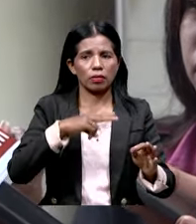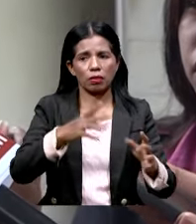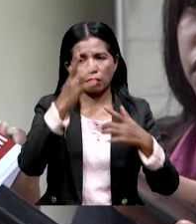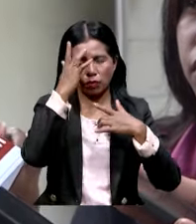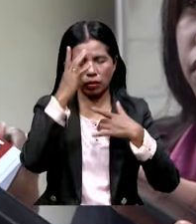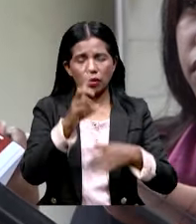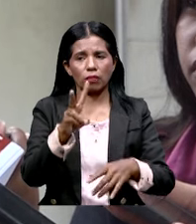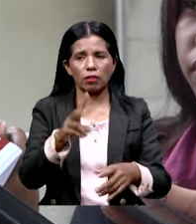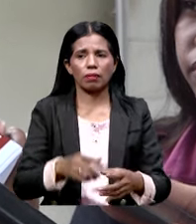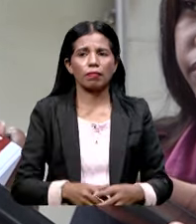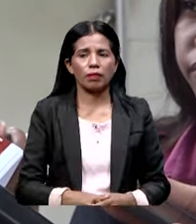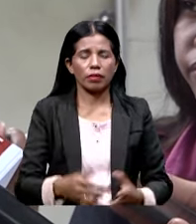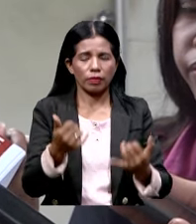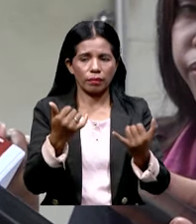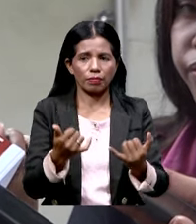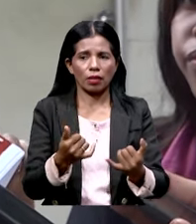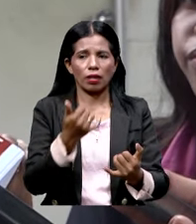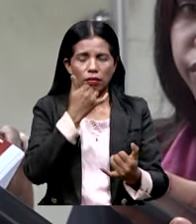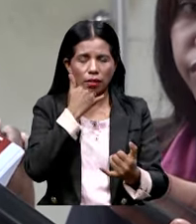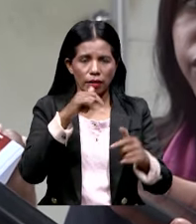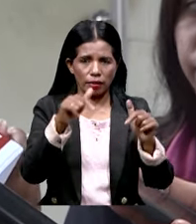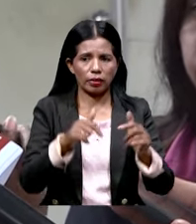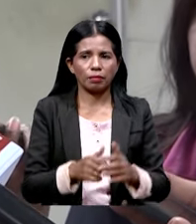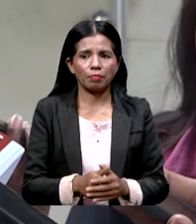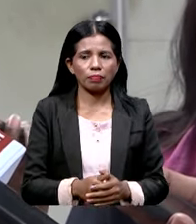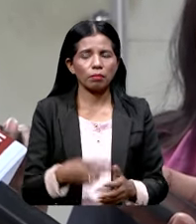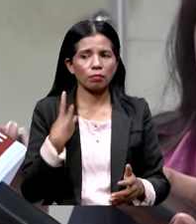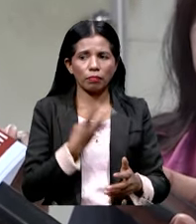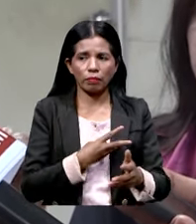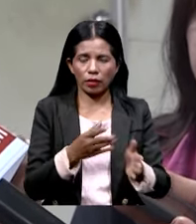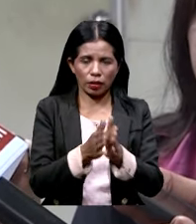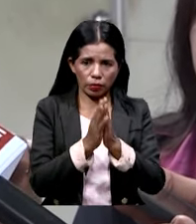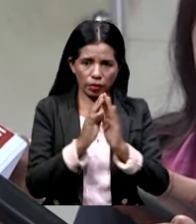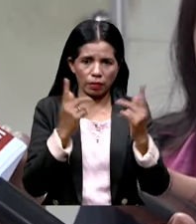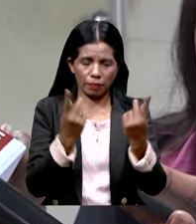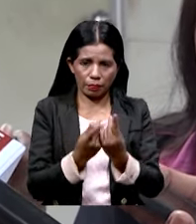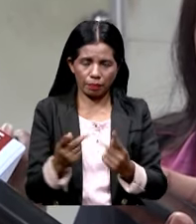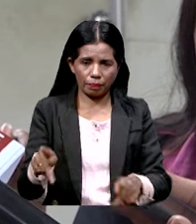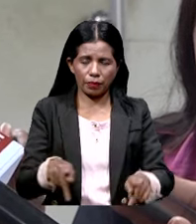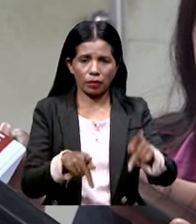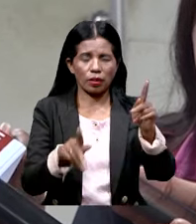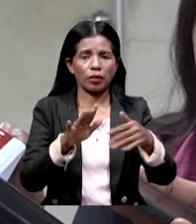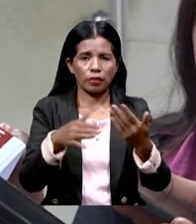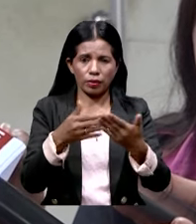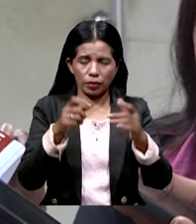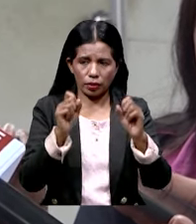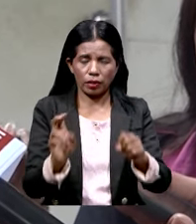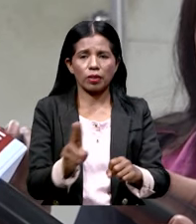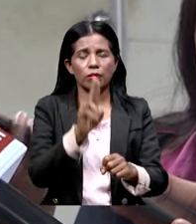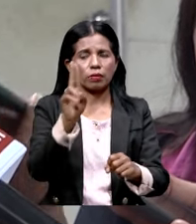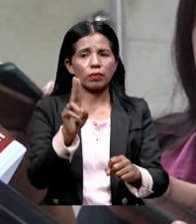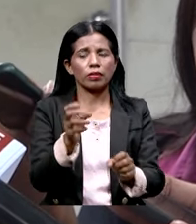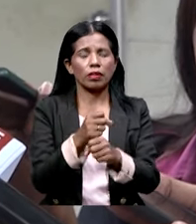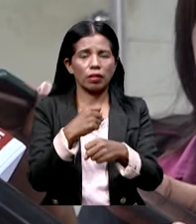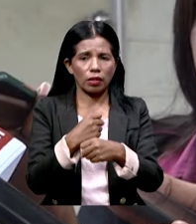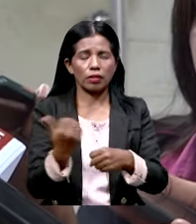que doa. Ah, ainda nem uma sala e rede, né? Também a me exige empresa pública ou IP, sira, tem que executar, ralo sira,